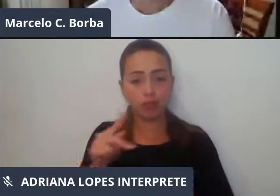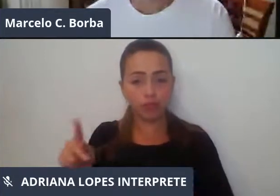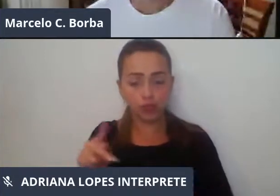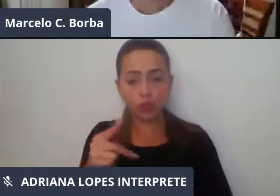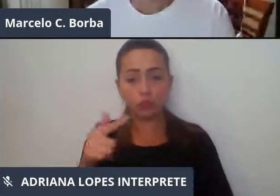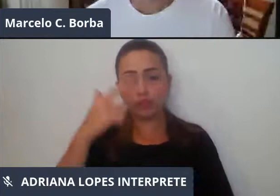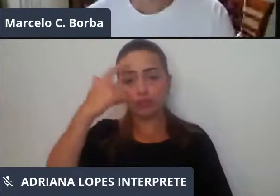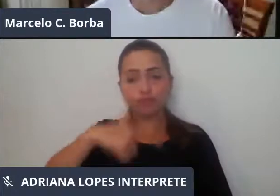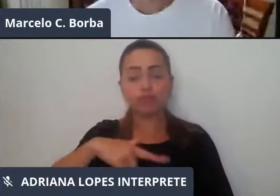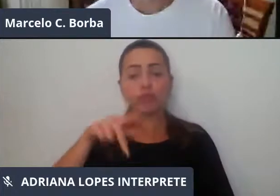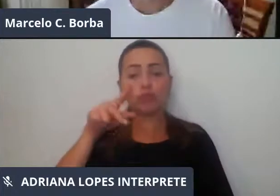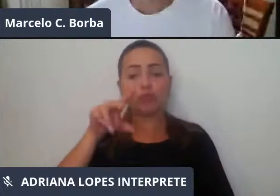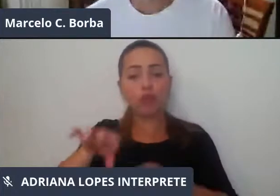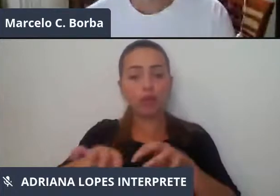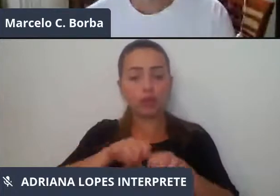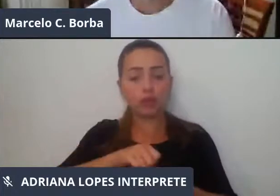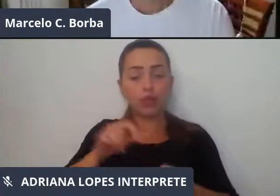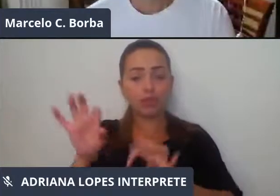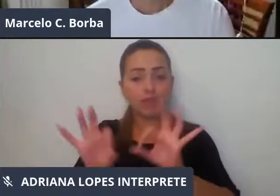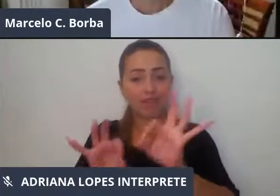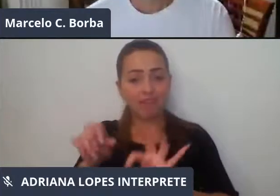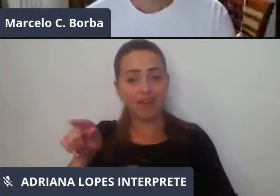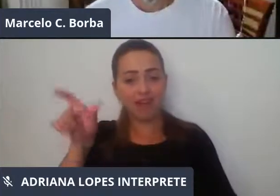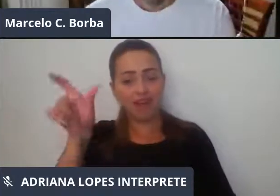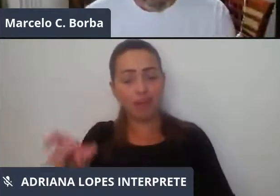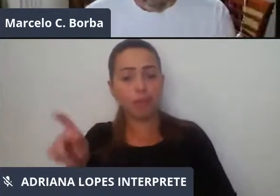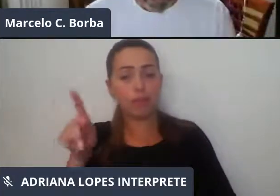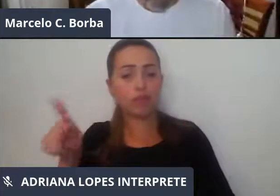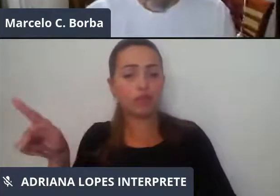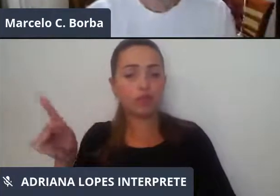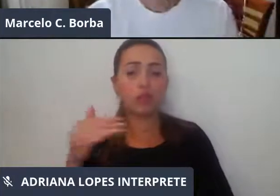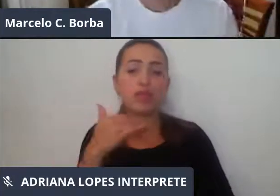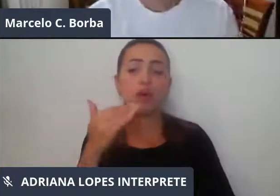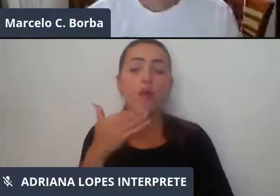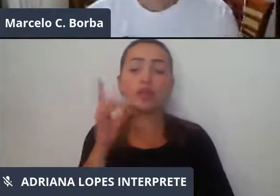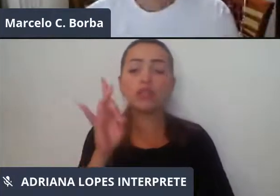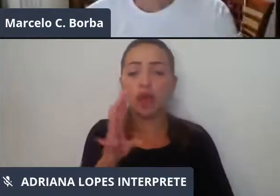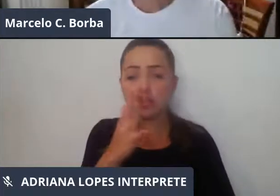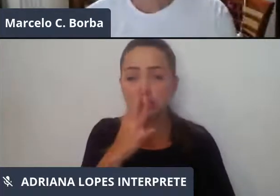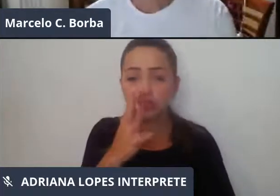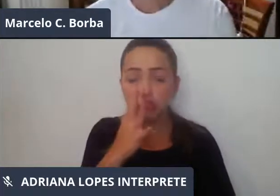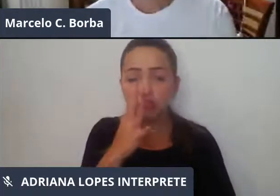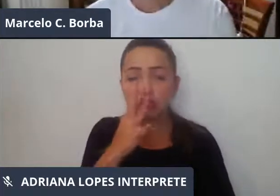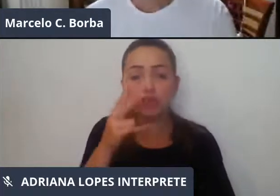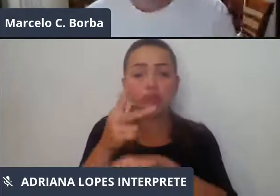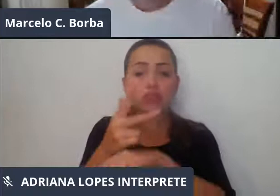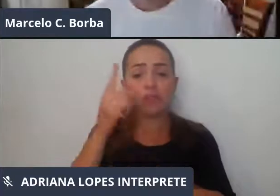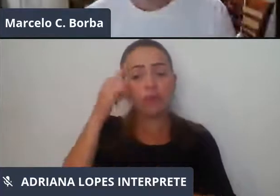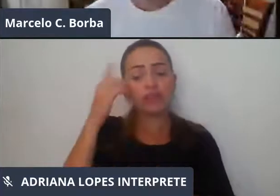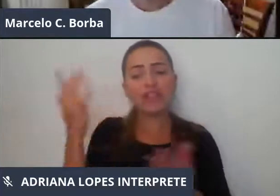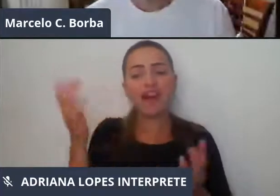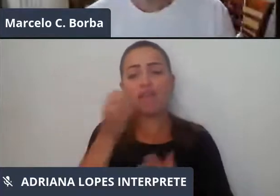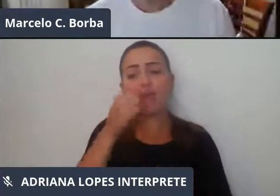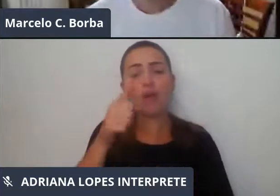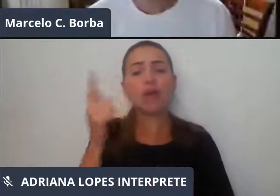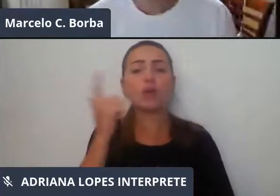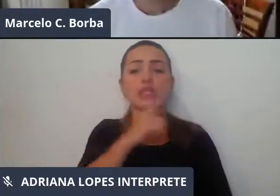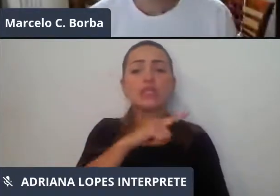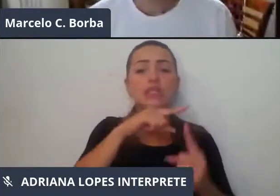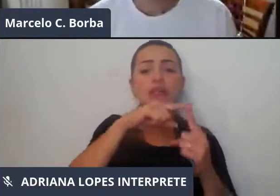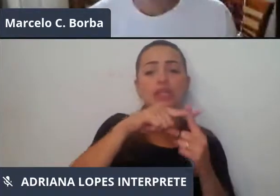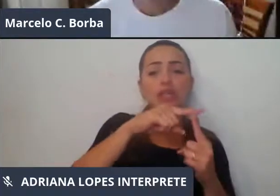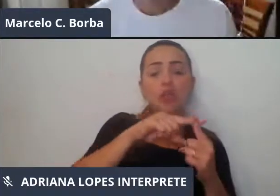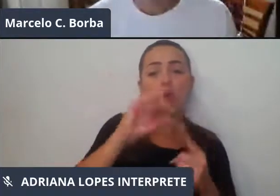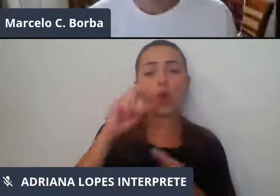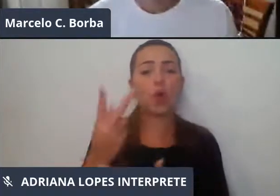que prepara esse professor, né? Não é ele assistir o vídeo e simplesmente observar e falar, ah, meu aluno acertou ou errou.